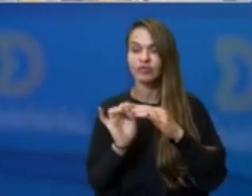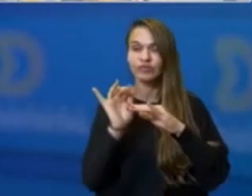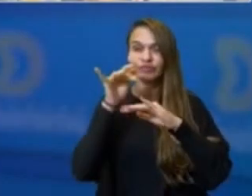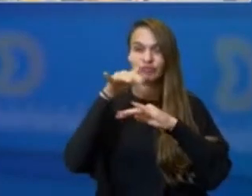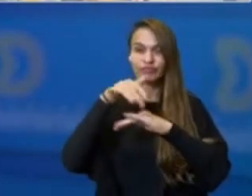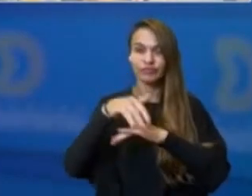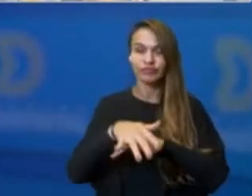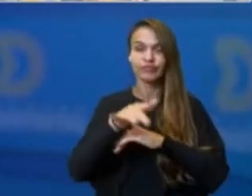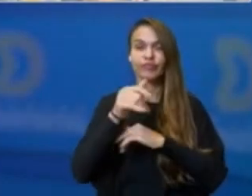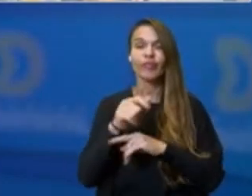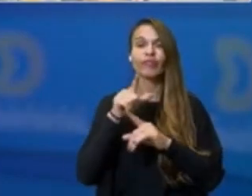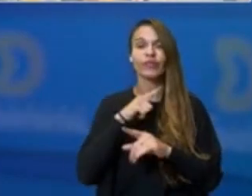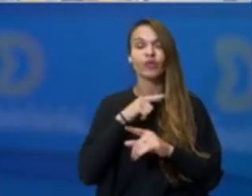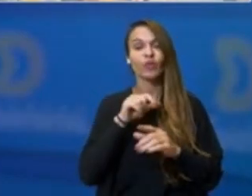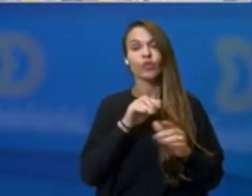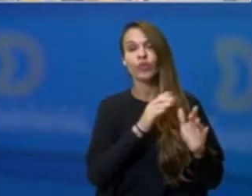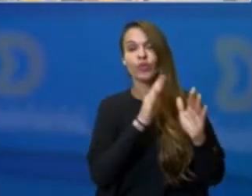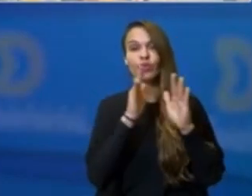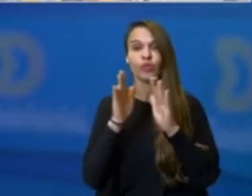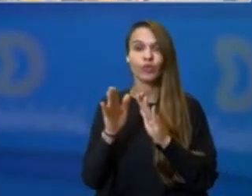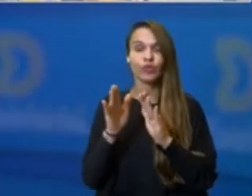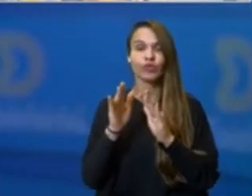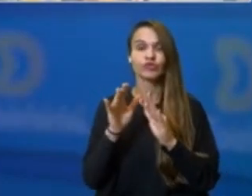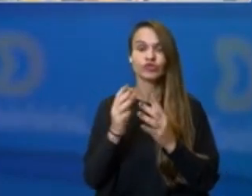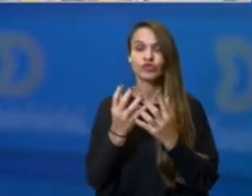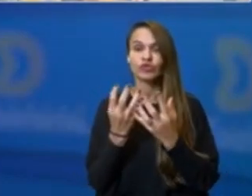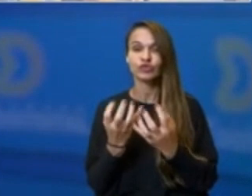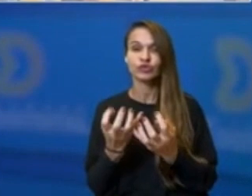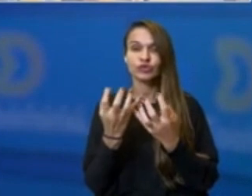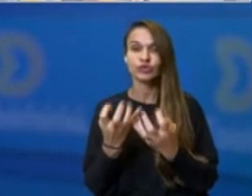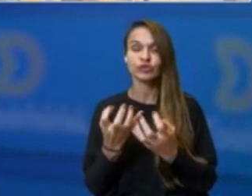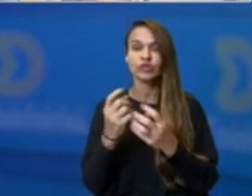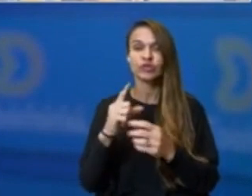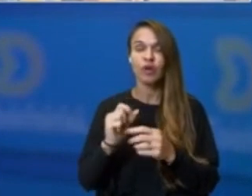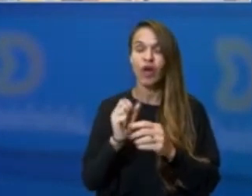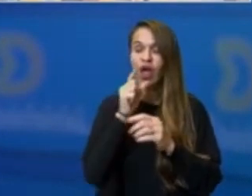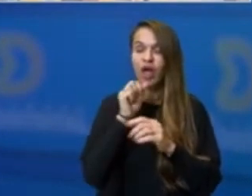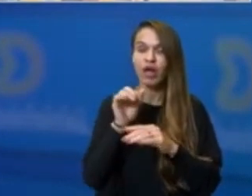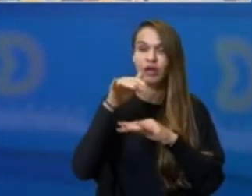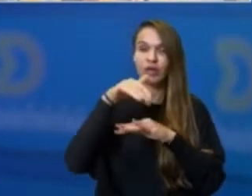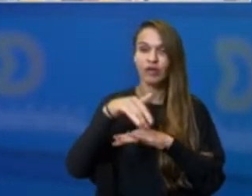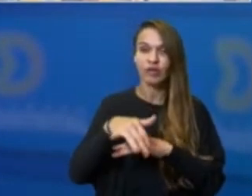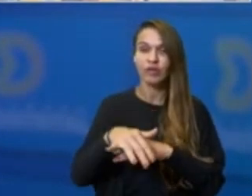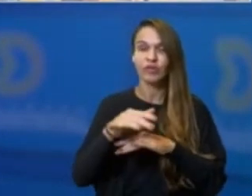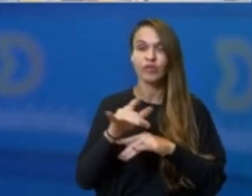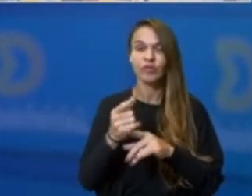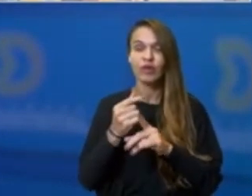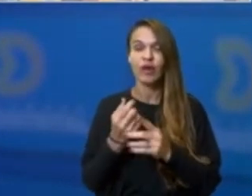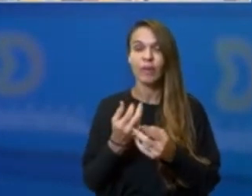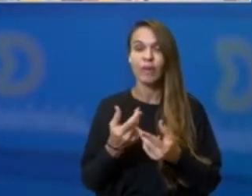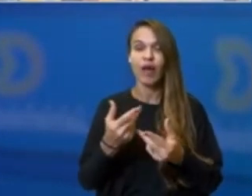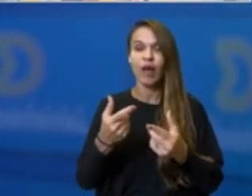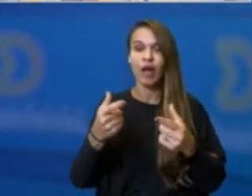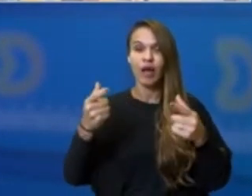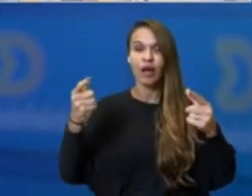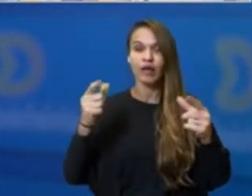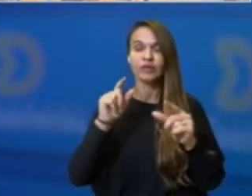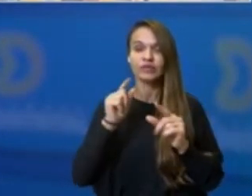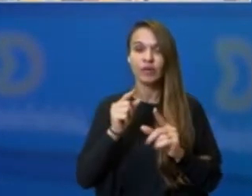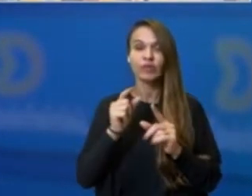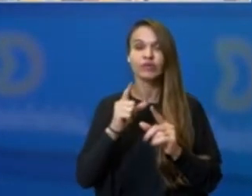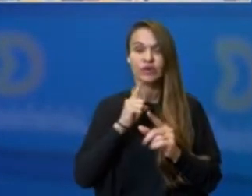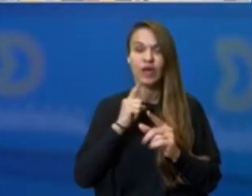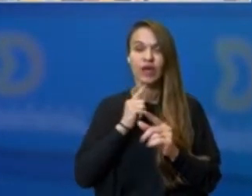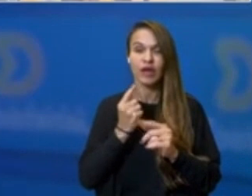Do lado, tipo de exfiltração, são nascentes pontuais ou difusas, a maioria são pontuais, mas tem também